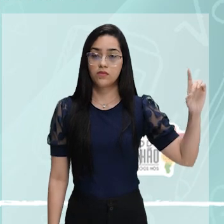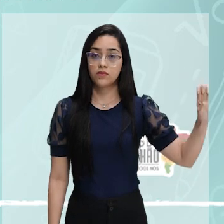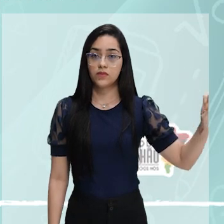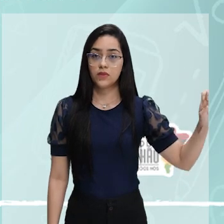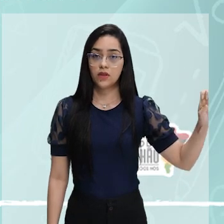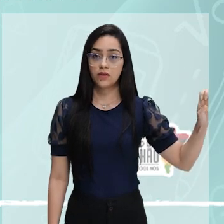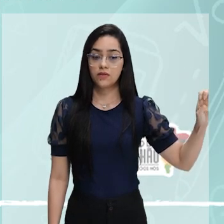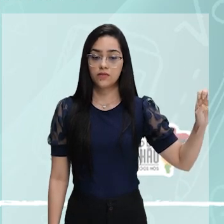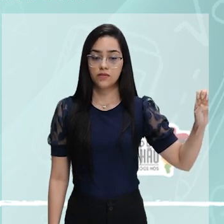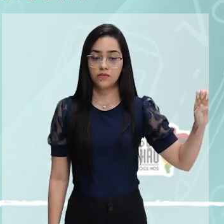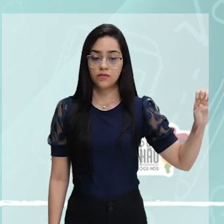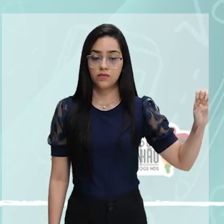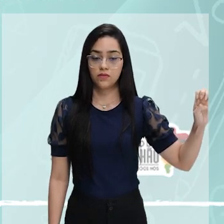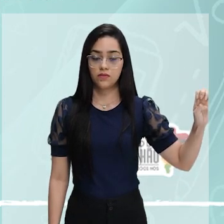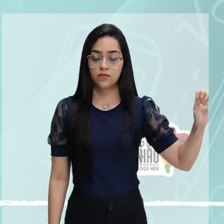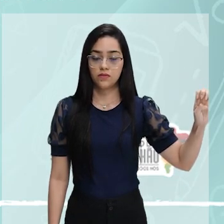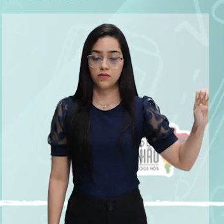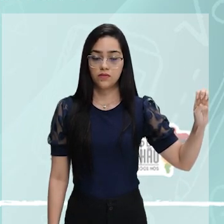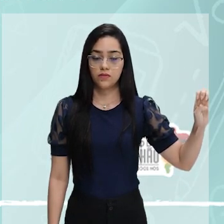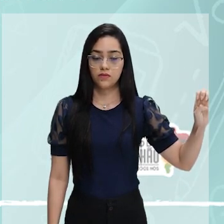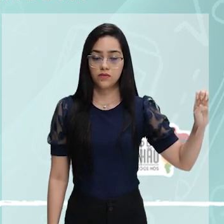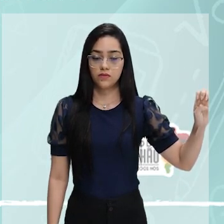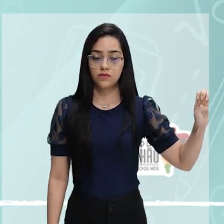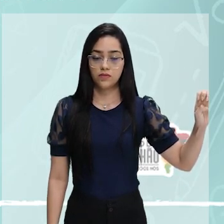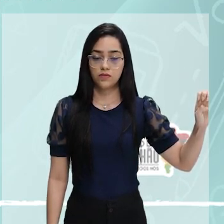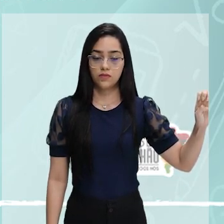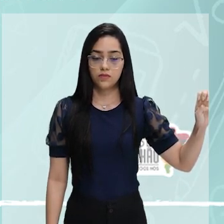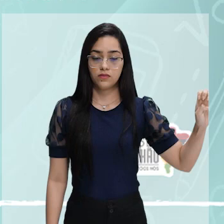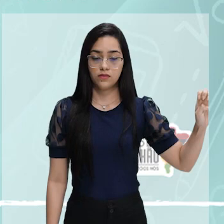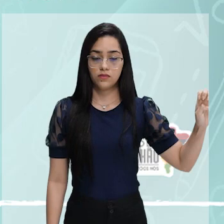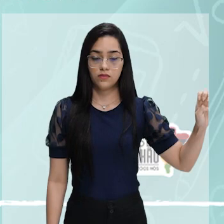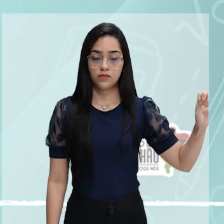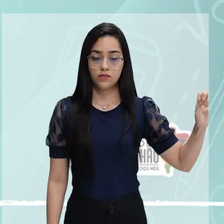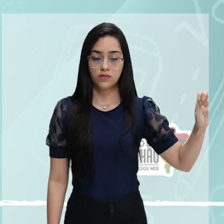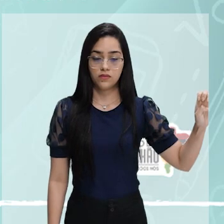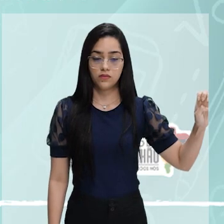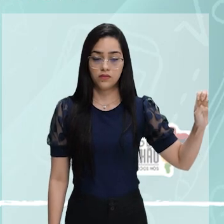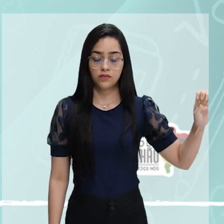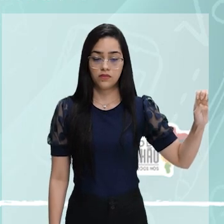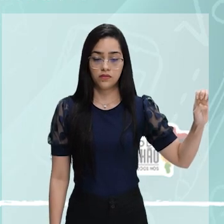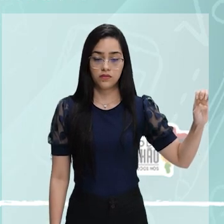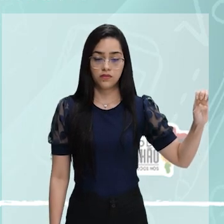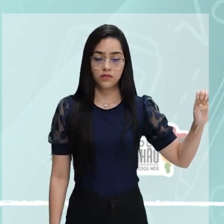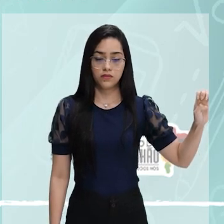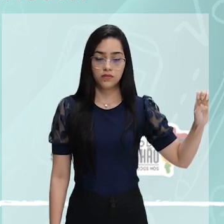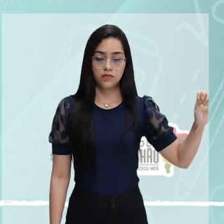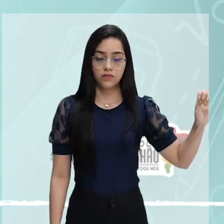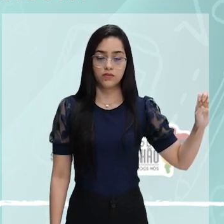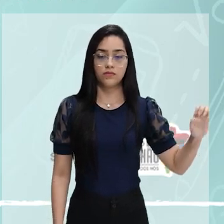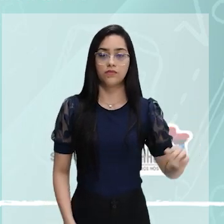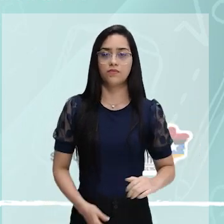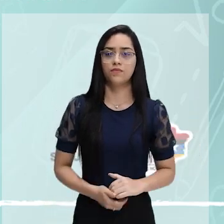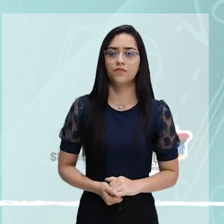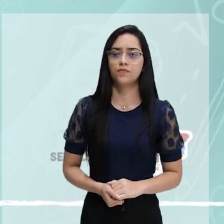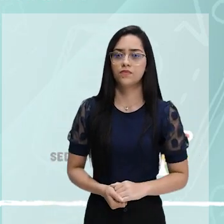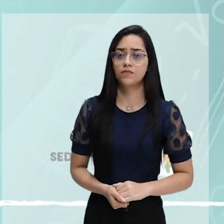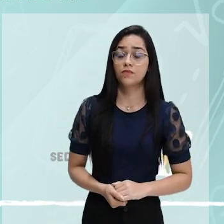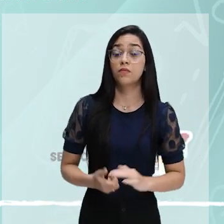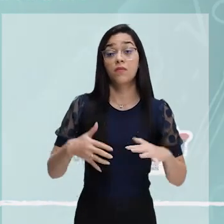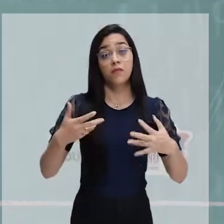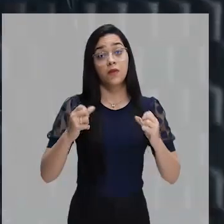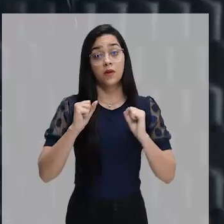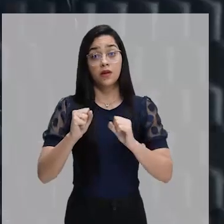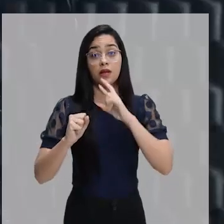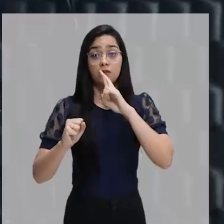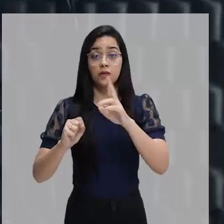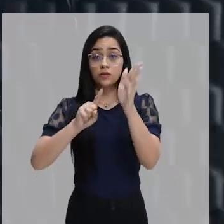16 anos. E letra E, o indivíduo passa a outro indivíduo para fins secretos da criação. Bom, para responder